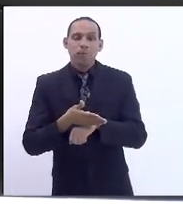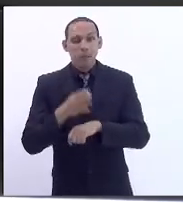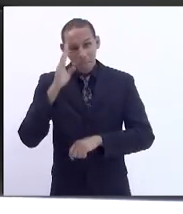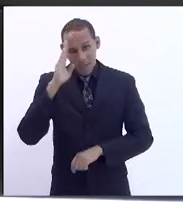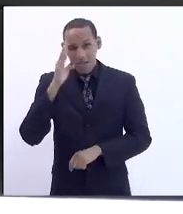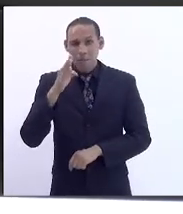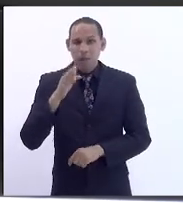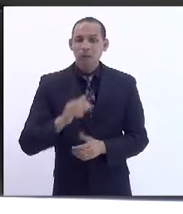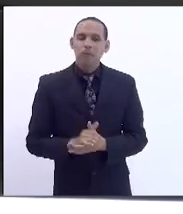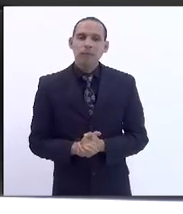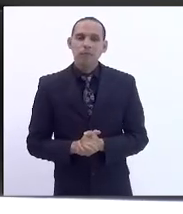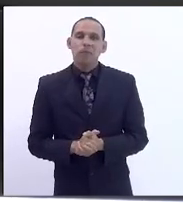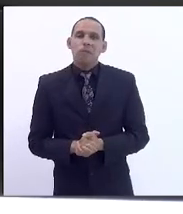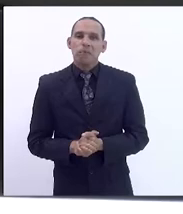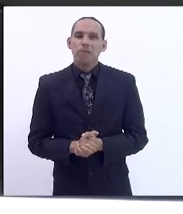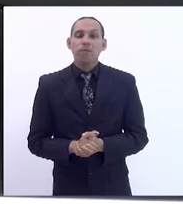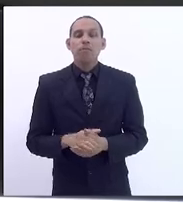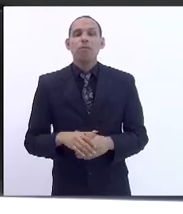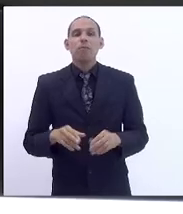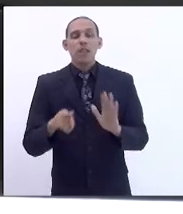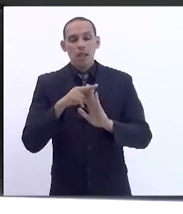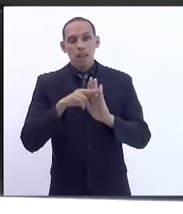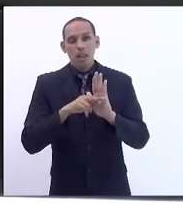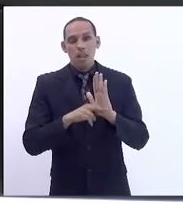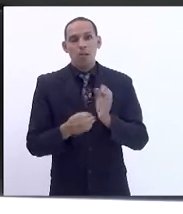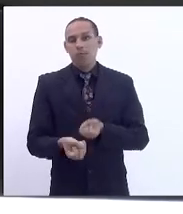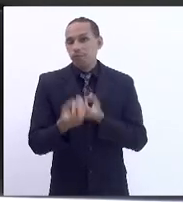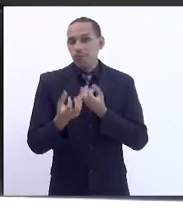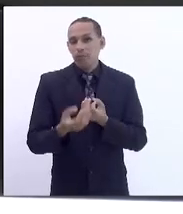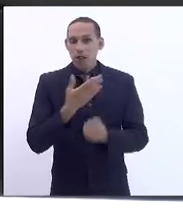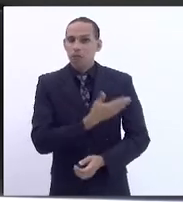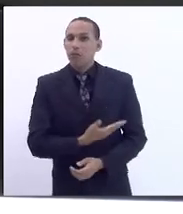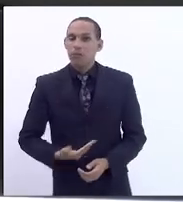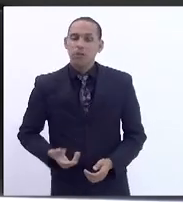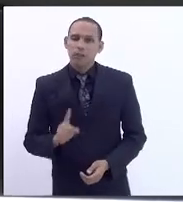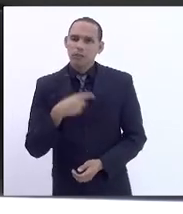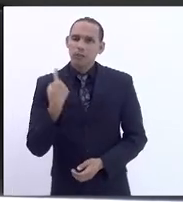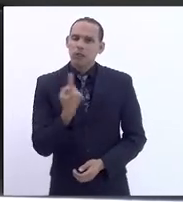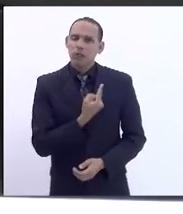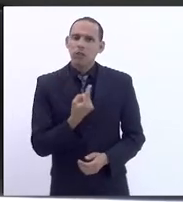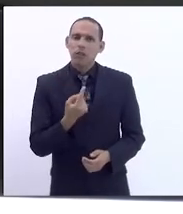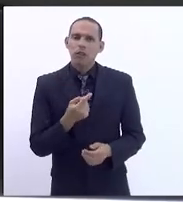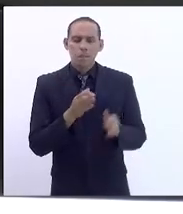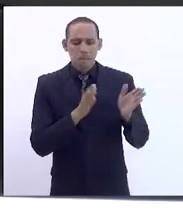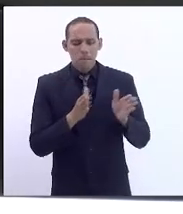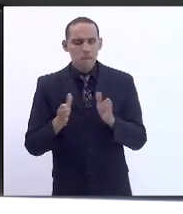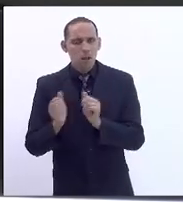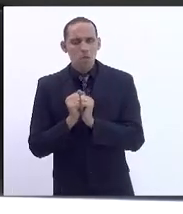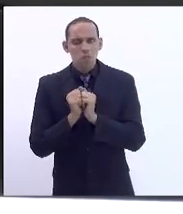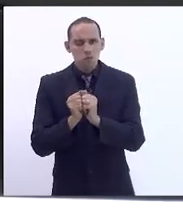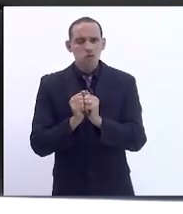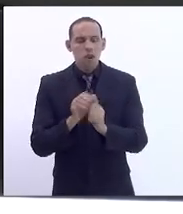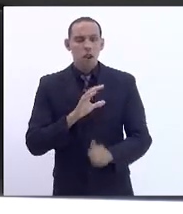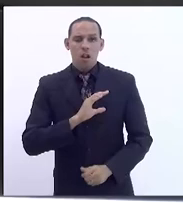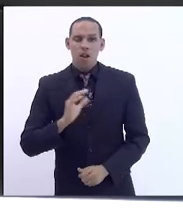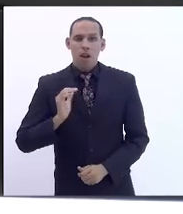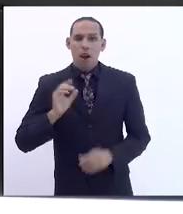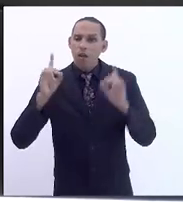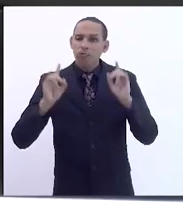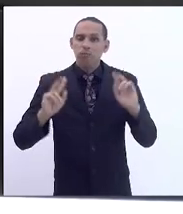principais requerimentos de informação ao governo vamos organizar junto com a comissão de direitos humanos